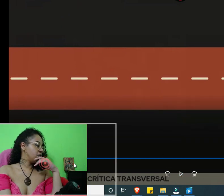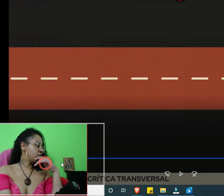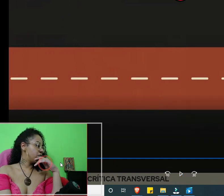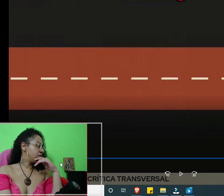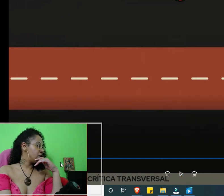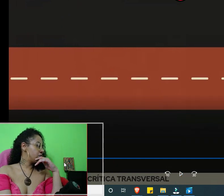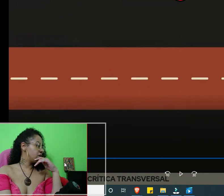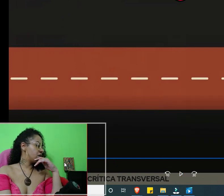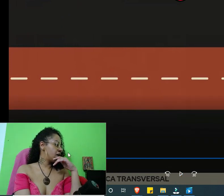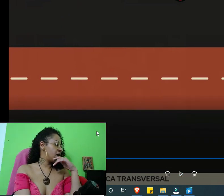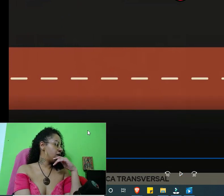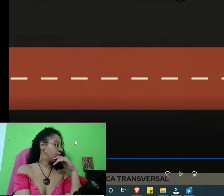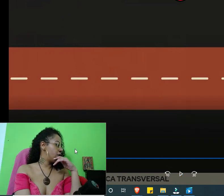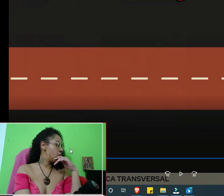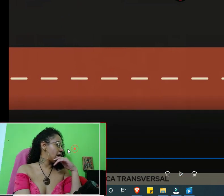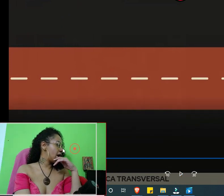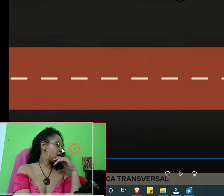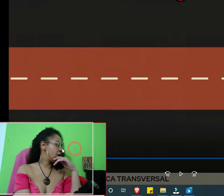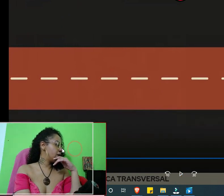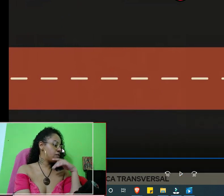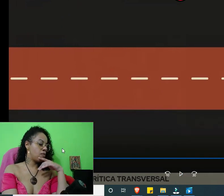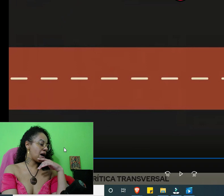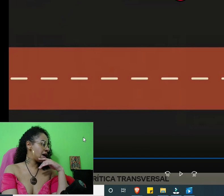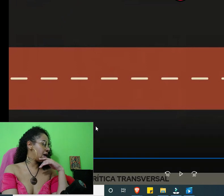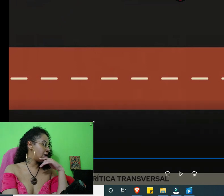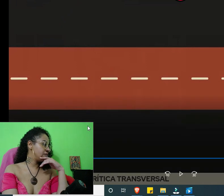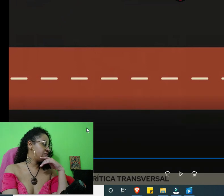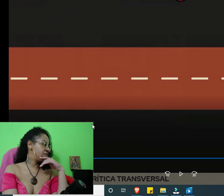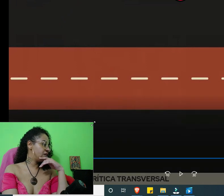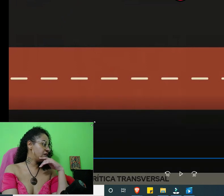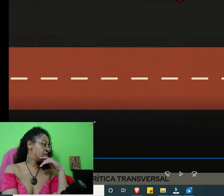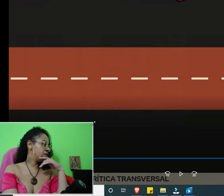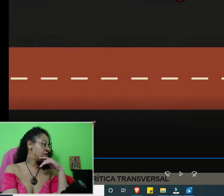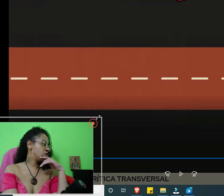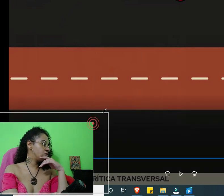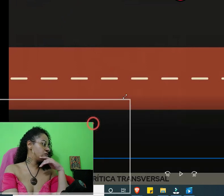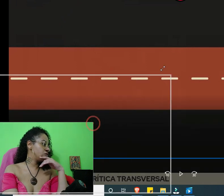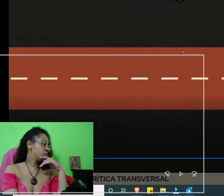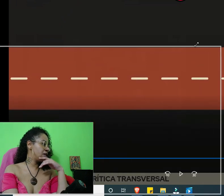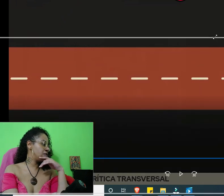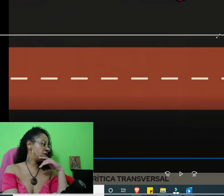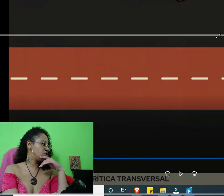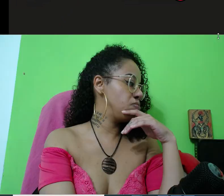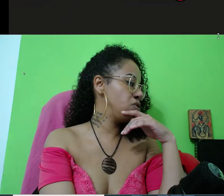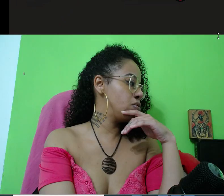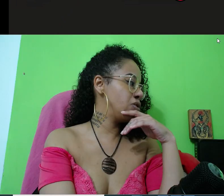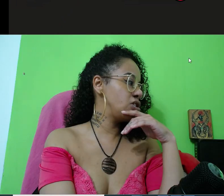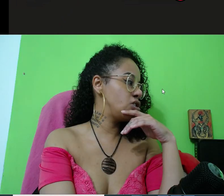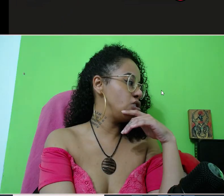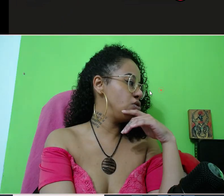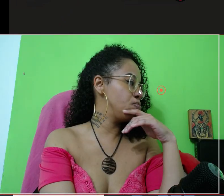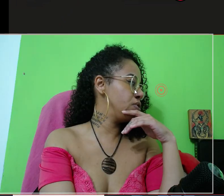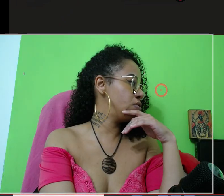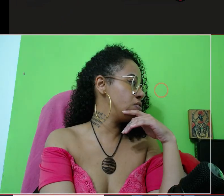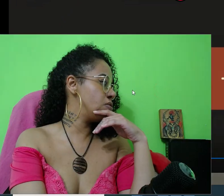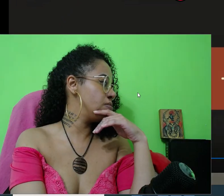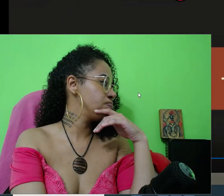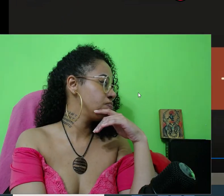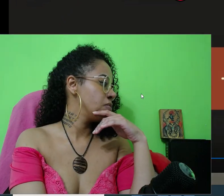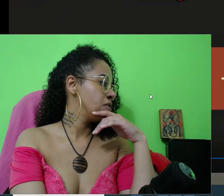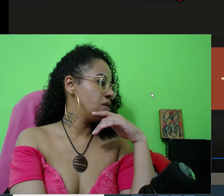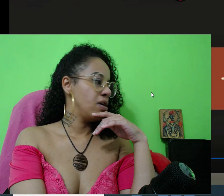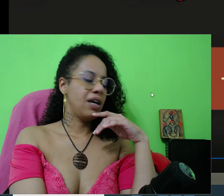é isso eu não entendo o que que é não recuar recuar enfim eu acho tudo isso uma linguagem muito hostil